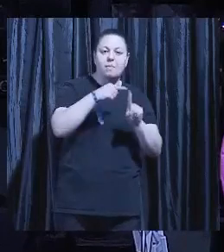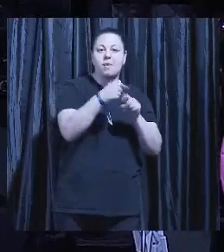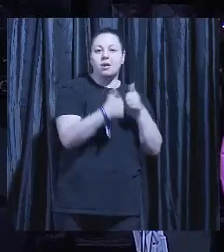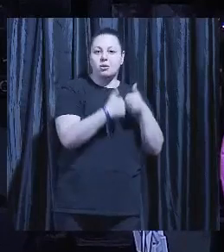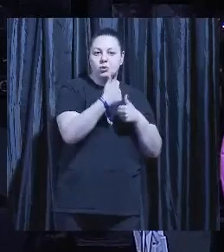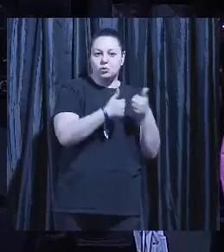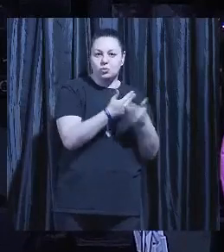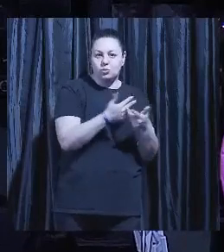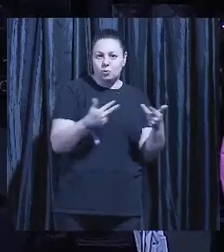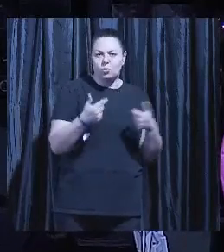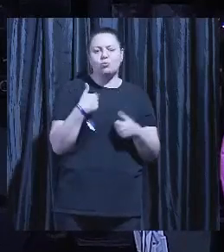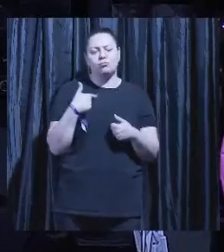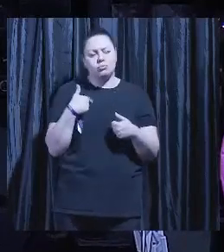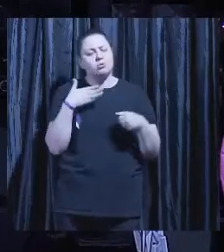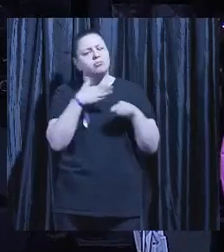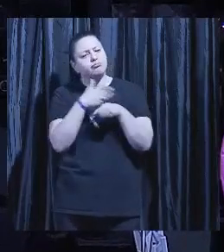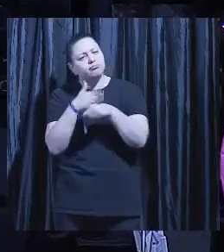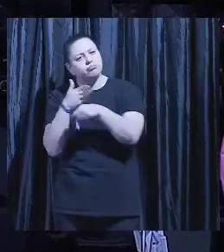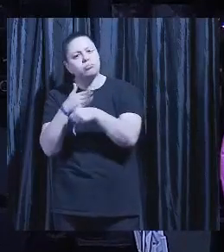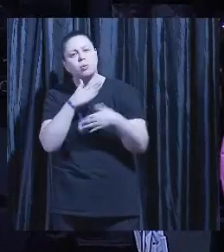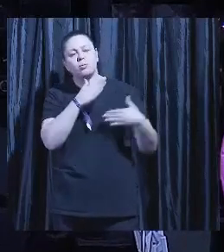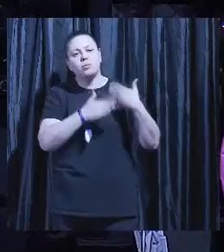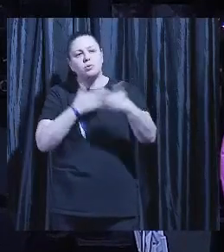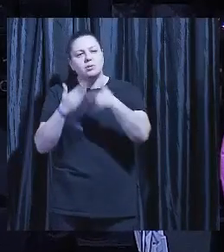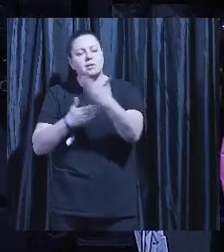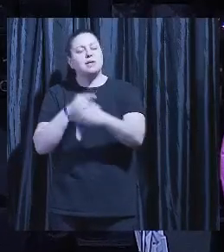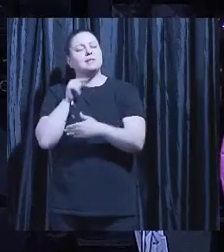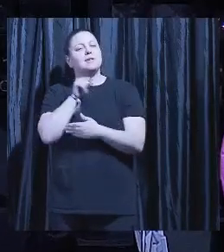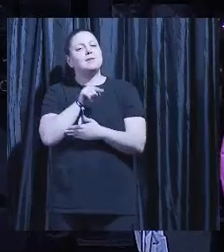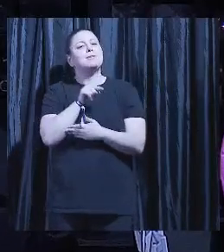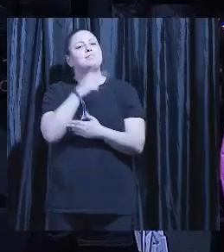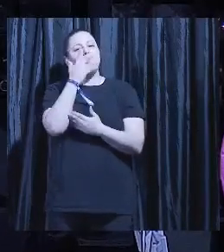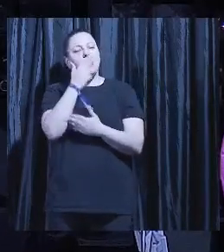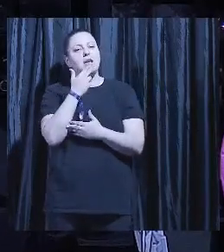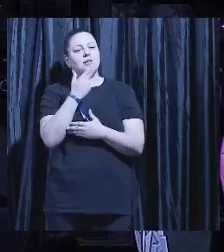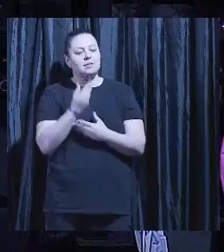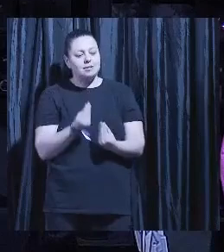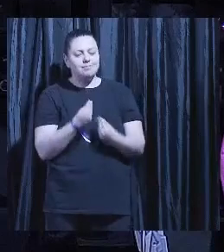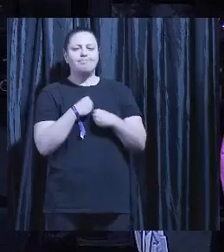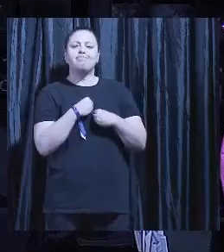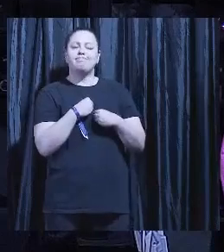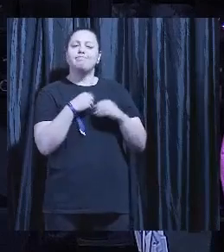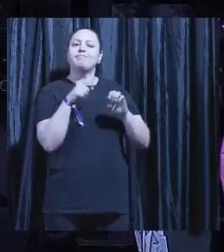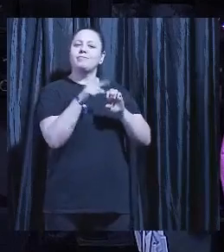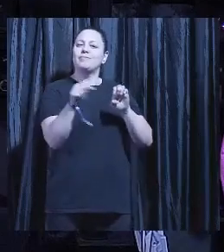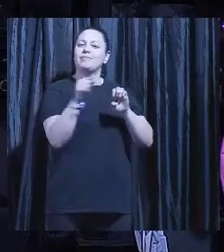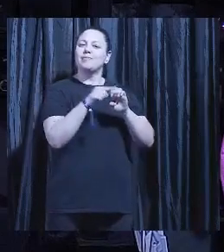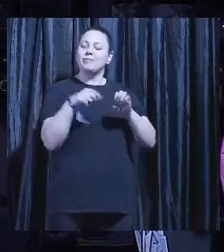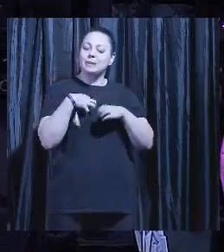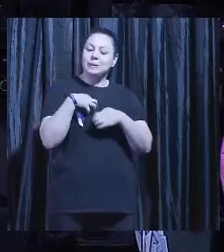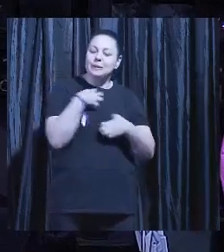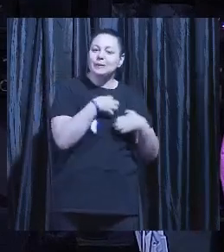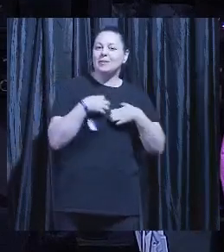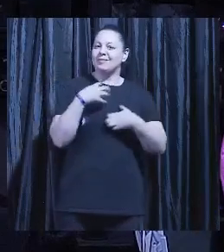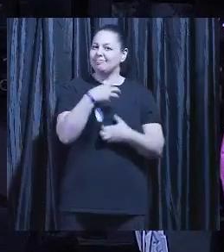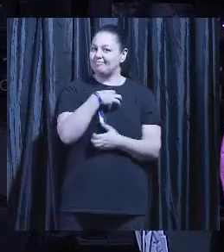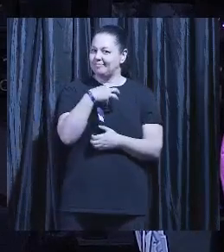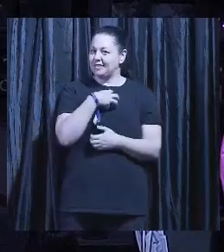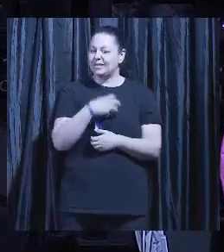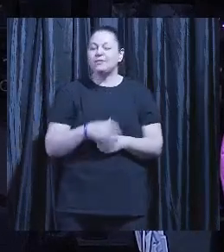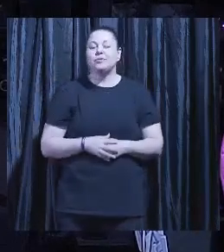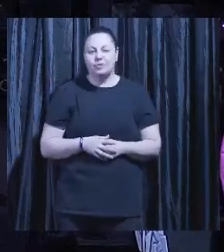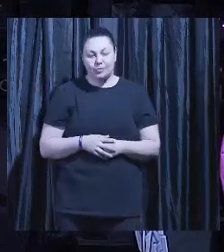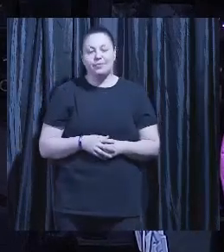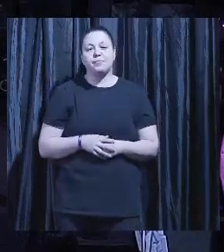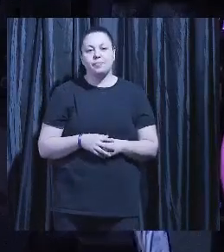esses processos e foi ali que eu acho que a sementinha do empreendedorismo começou a pulsar dentro de mim. E aí,